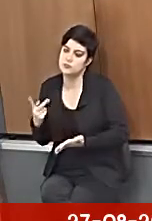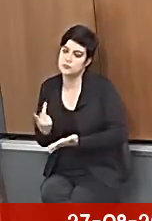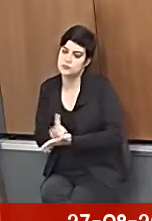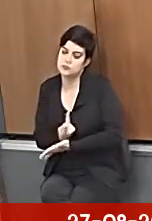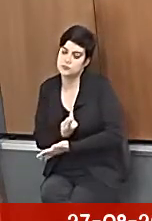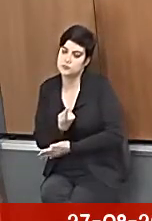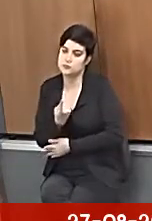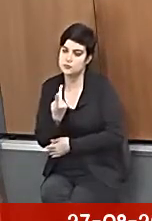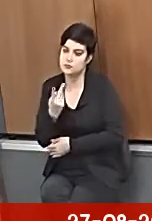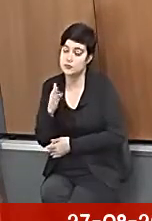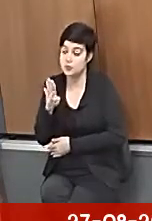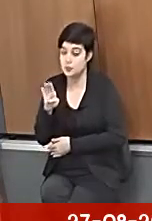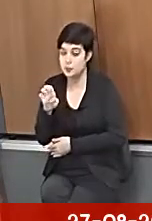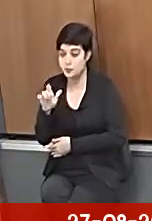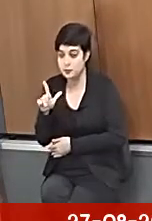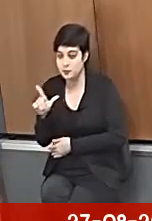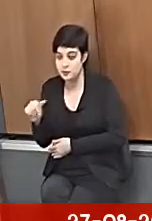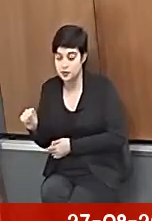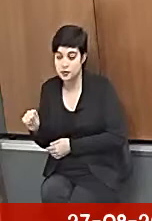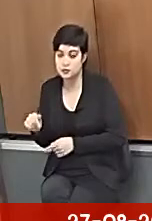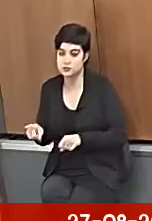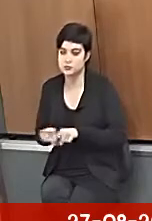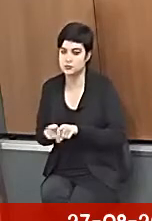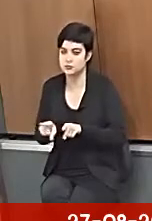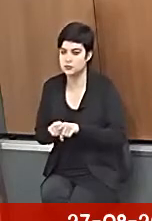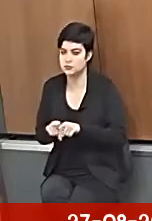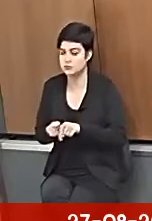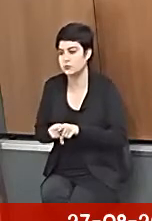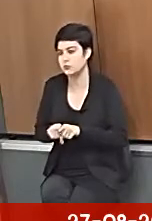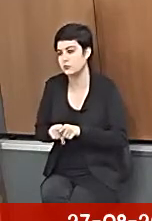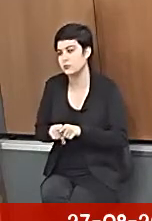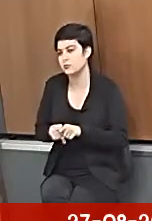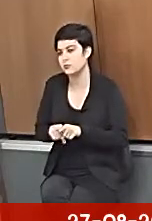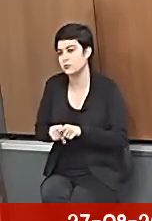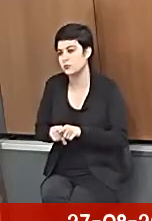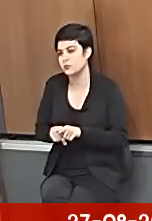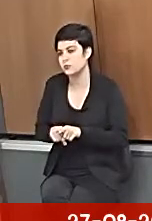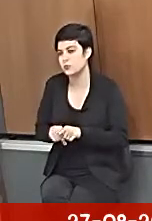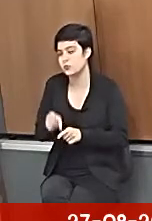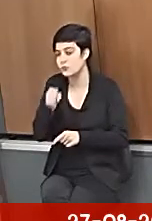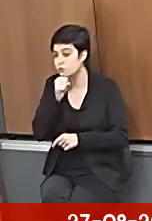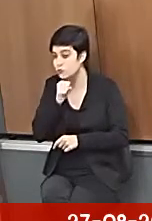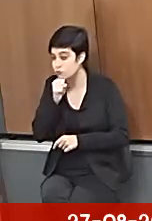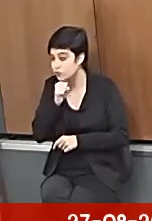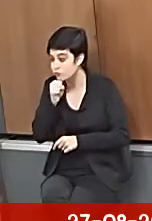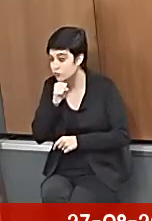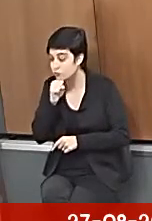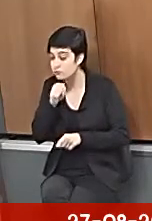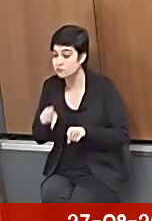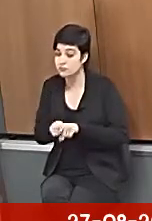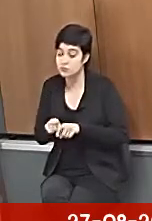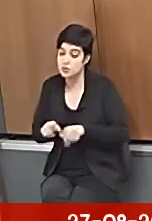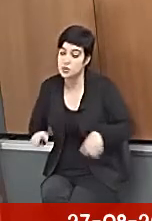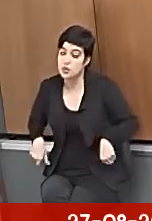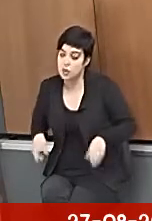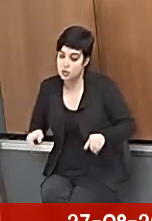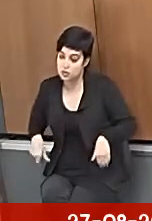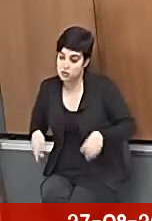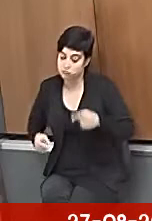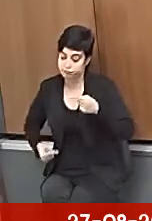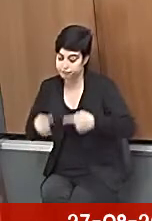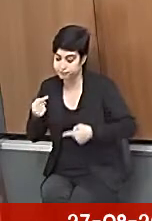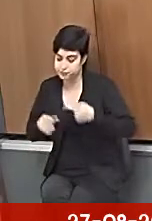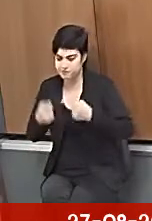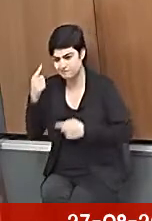a situação do senhor geraldo nós discutimos muito a questão aqui dos cadeirantes mas eu fico pensando por exemplo